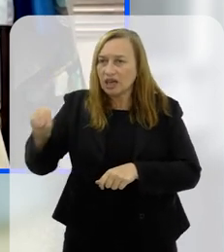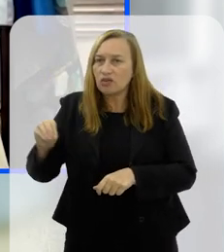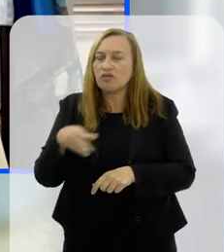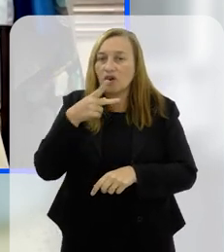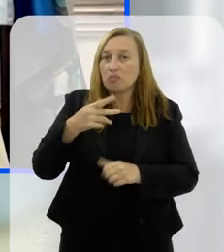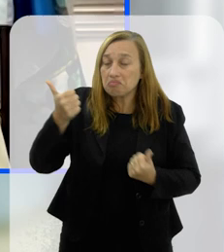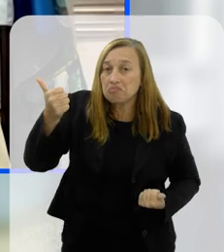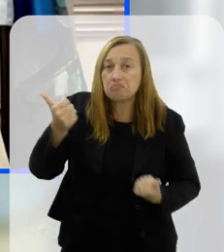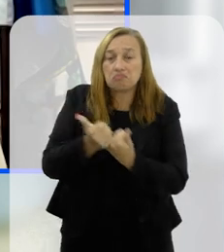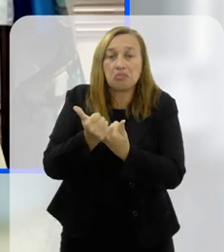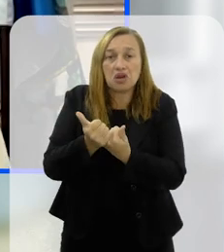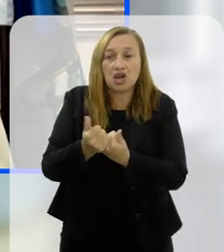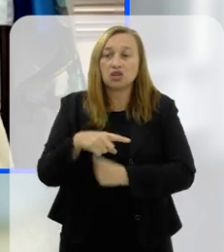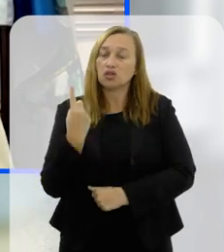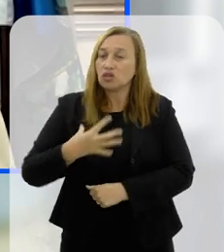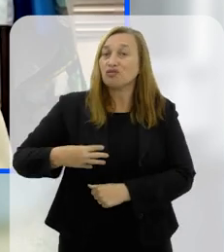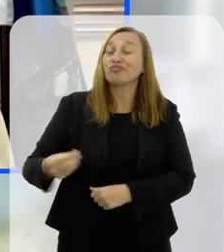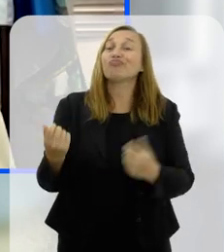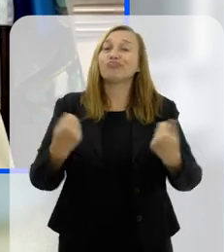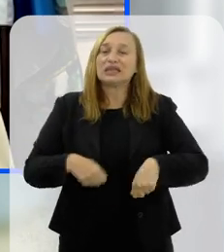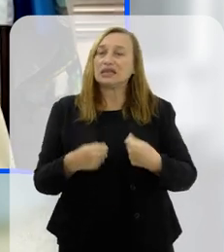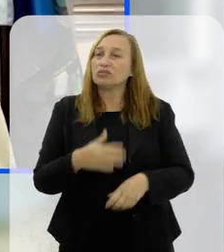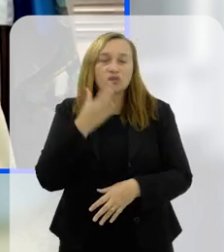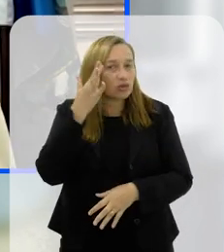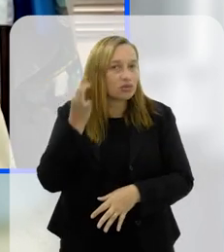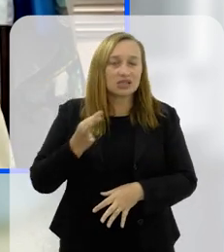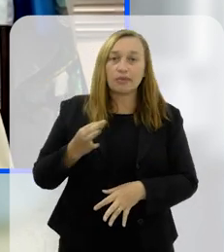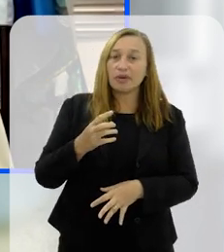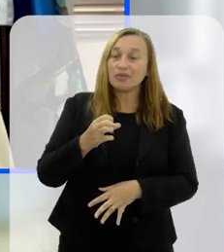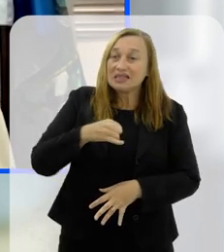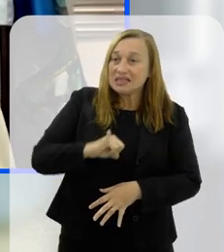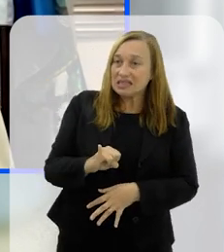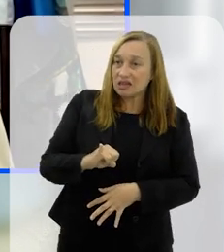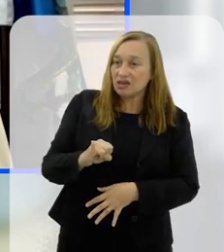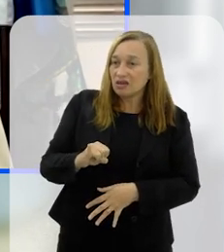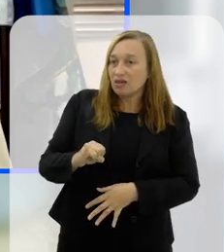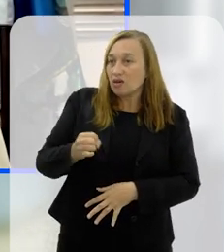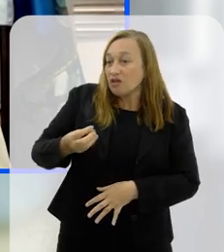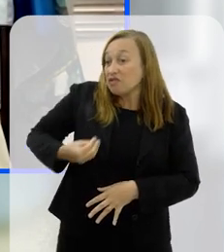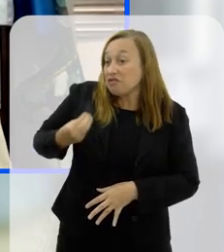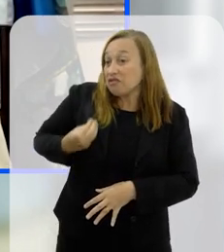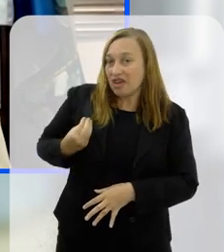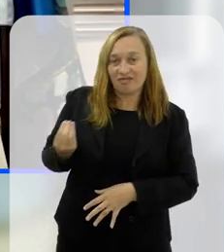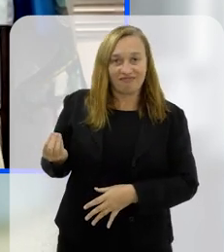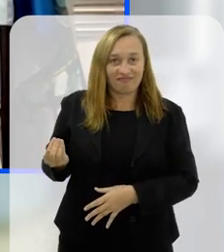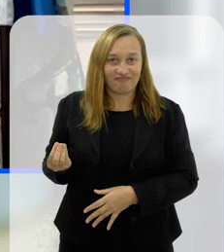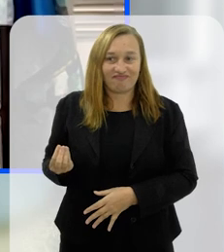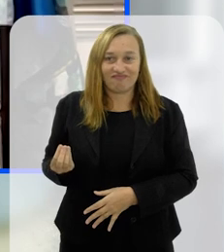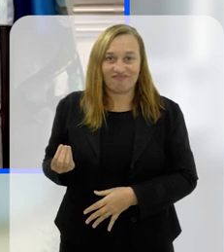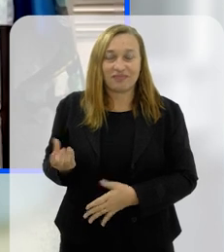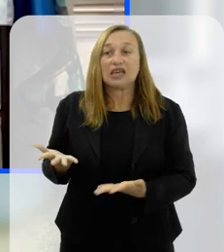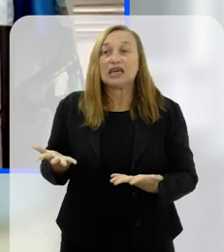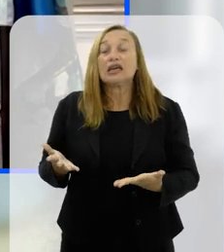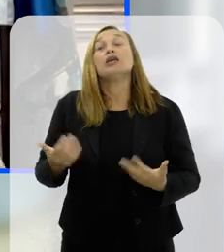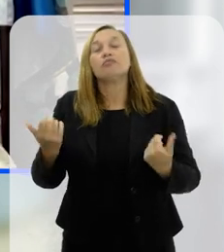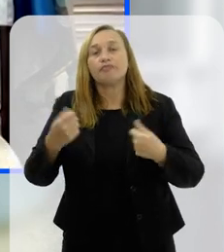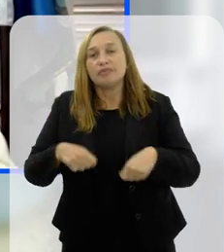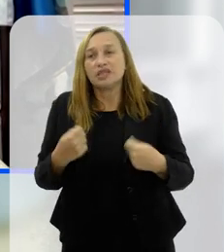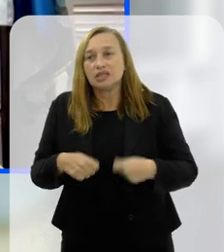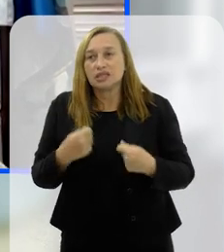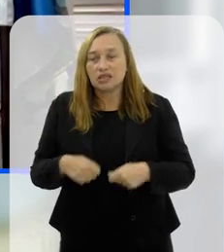apoiar nossos filhos porque a gente não sabe se a gente vai estar aqui sempre ao lado deles entendeu então precisa muito